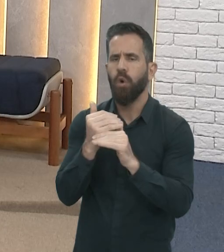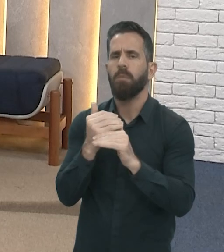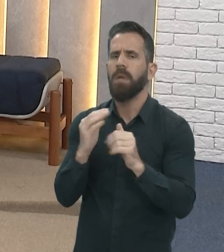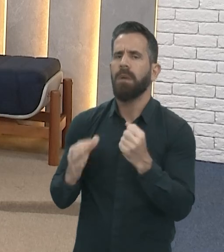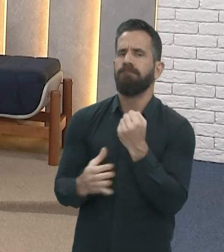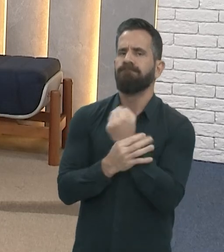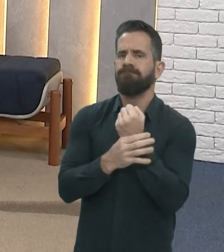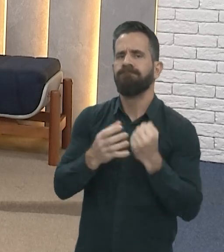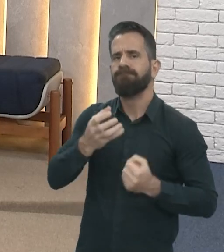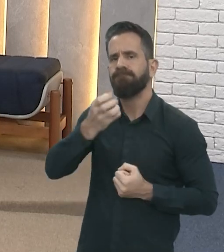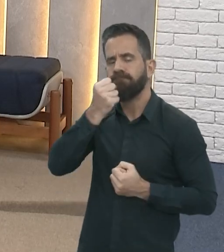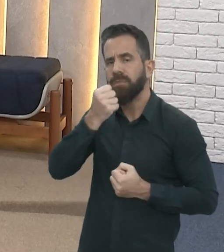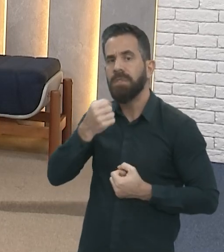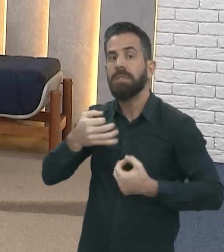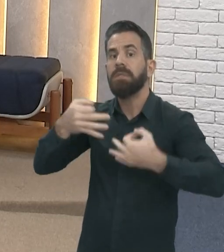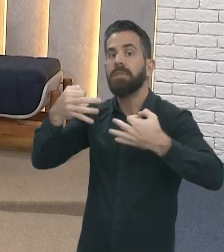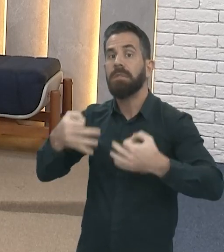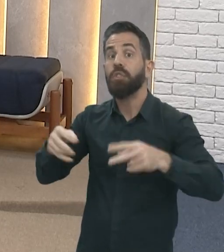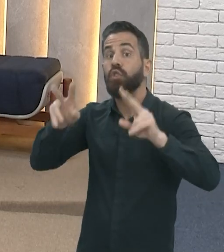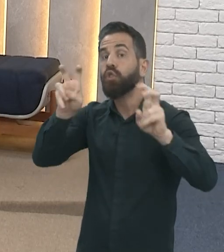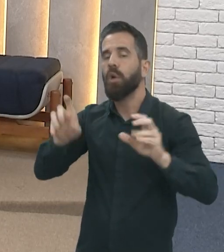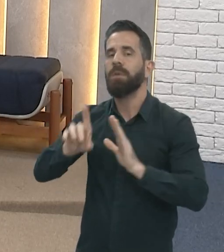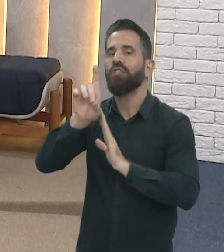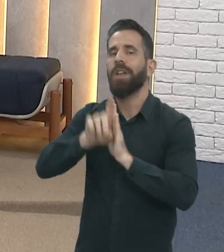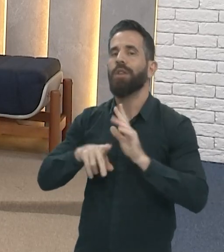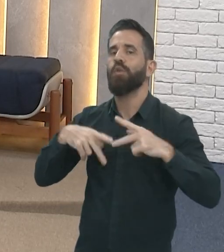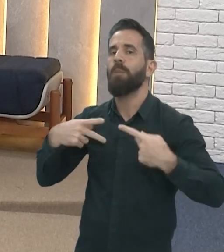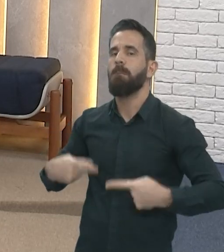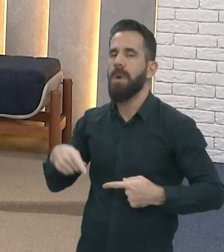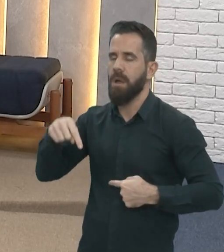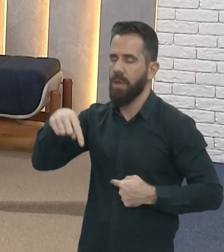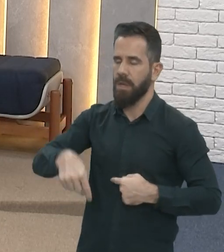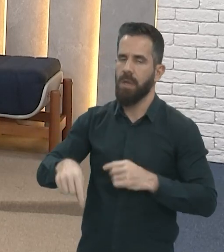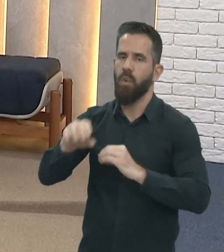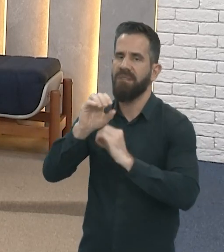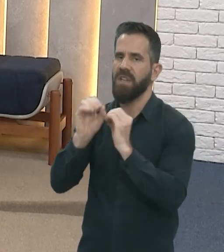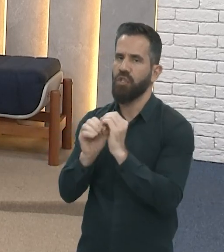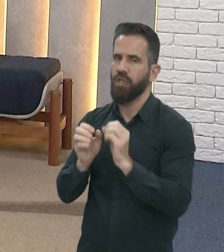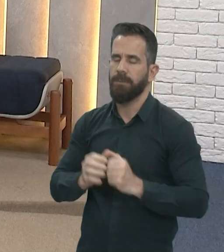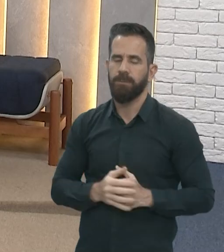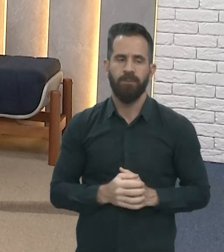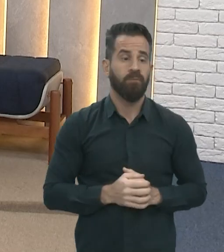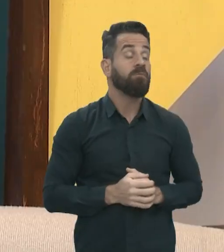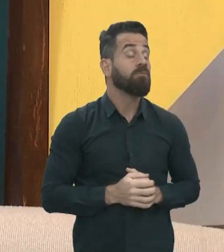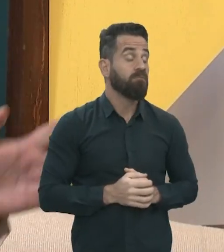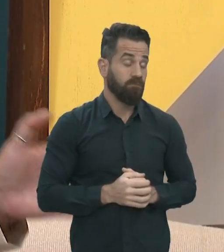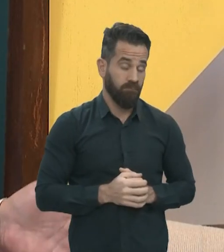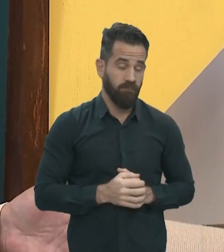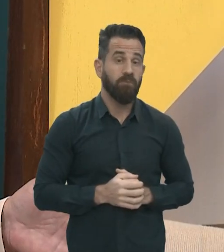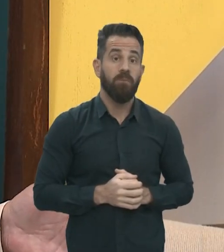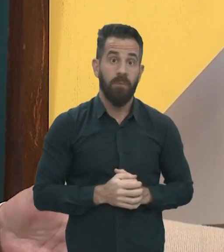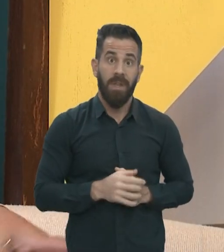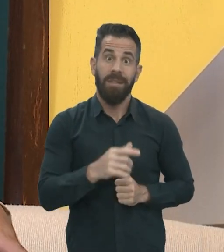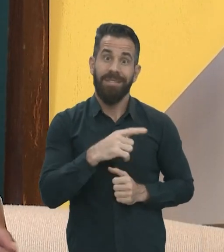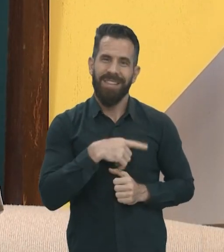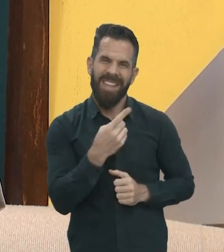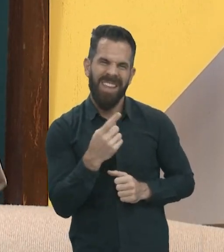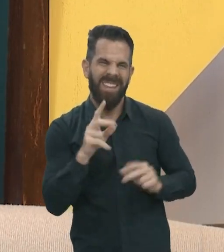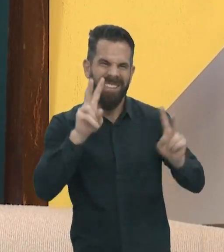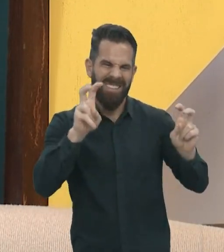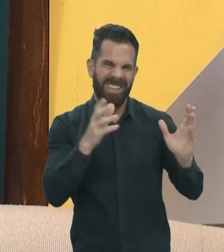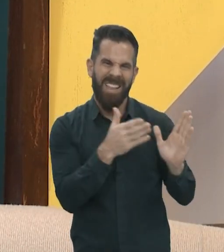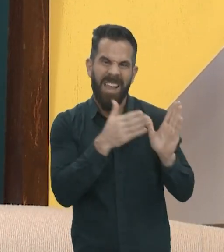pergunta é importante porque ela vem de encontro àquilo que a gente está falando, né, no nosso pilar, do que é o pilar com você, né, Leomar,